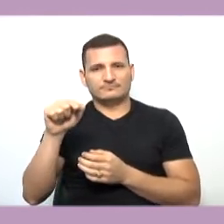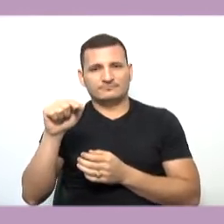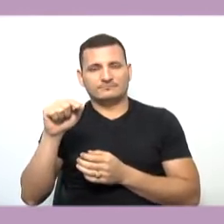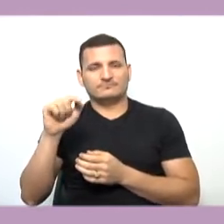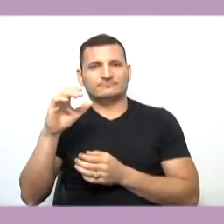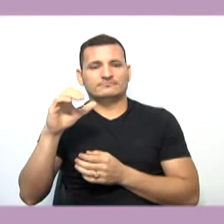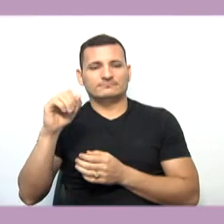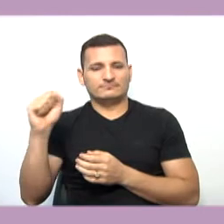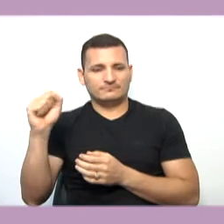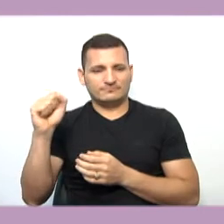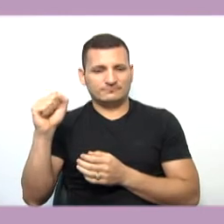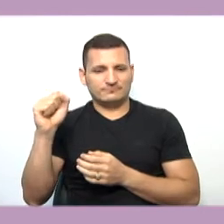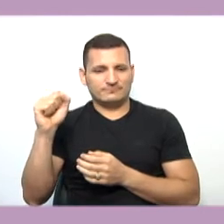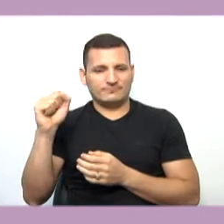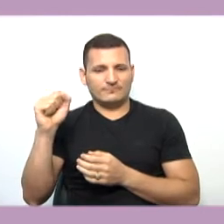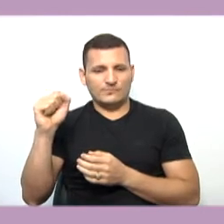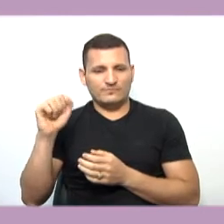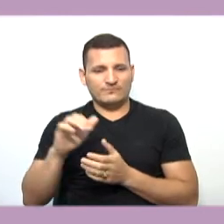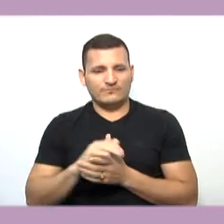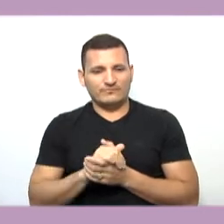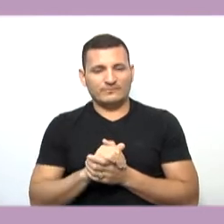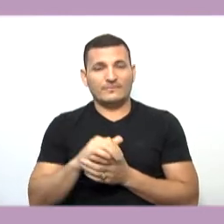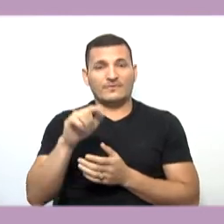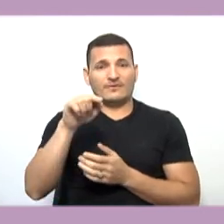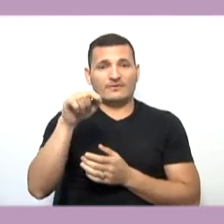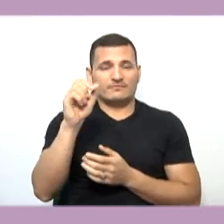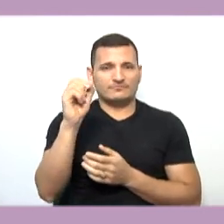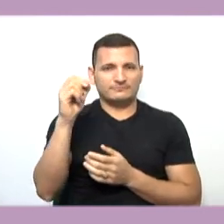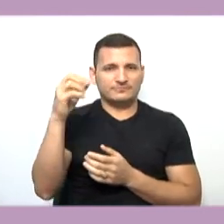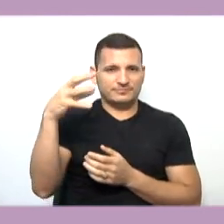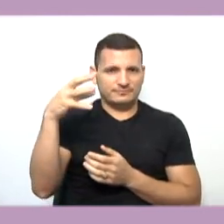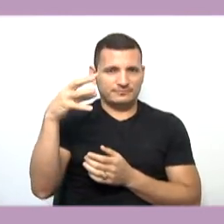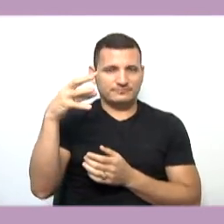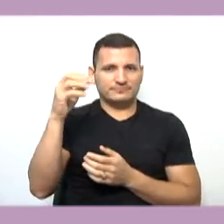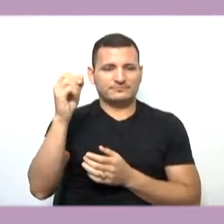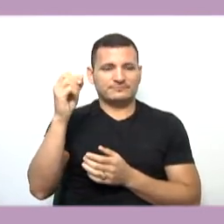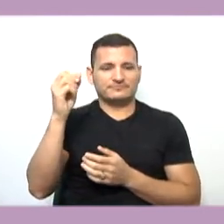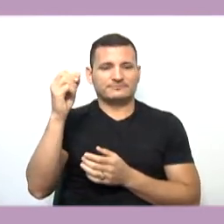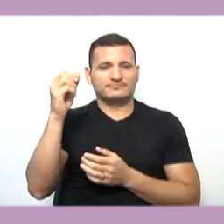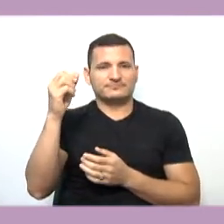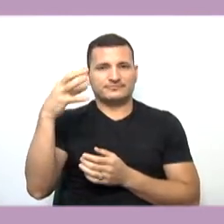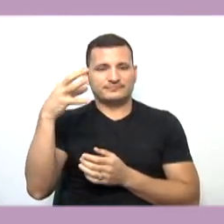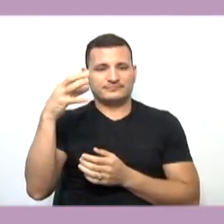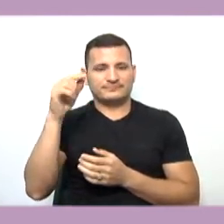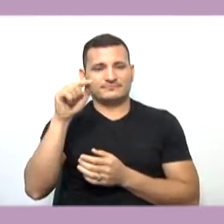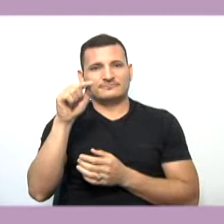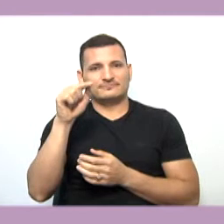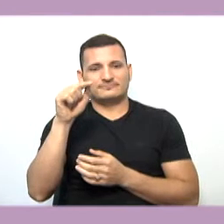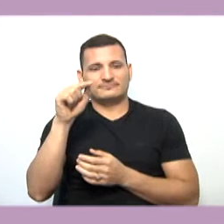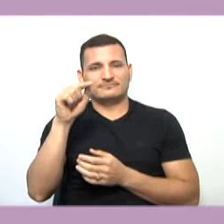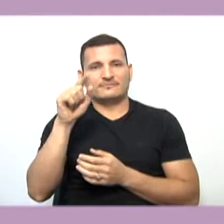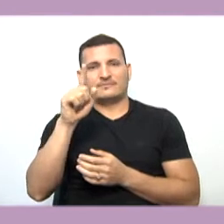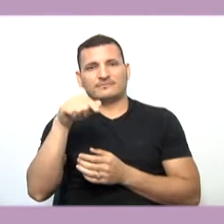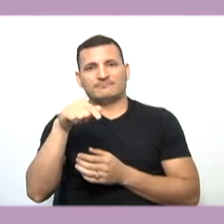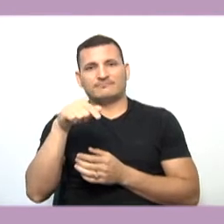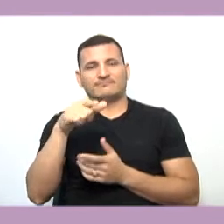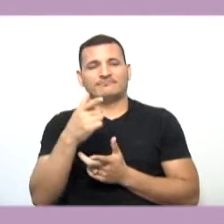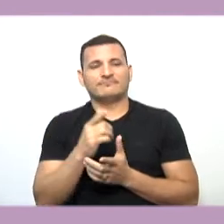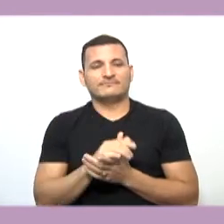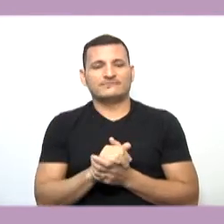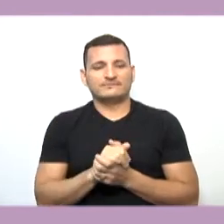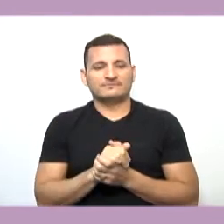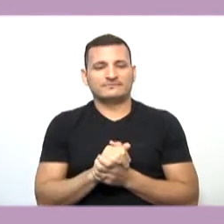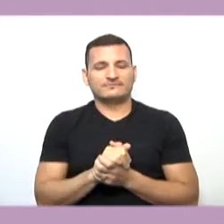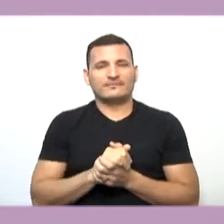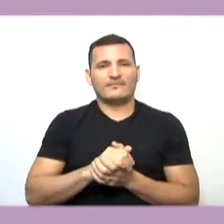CSS. O comportamento da lâmpada, o fato dela acender é